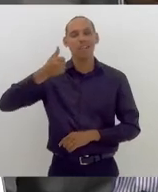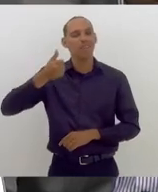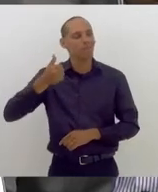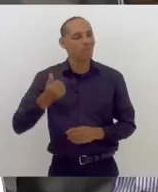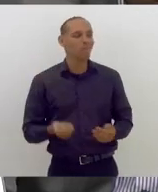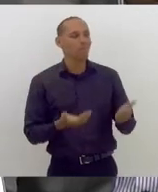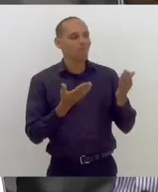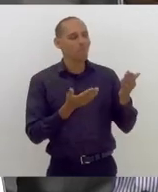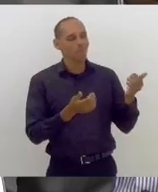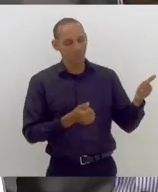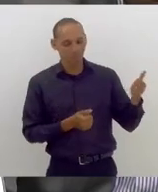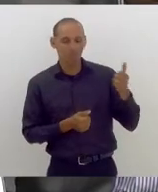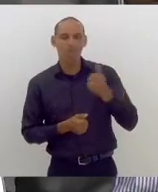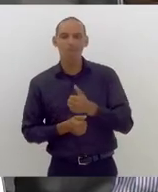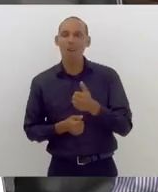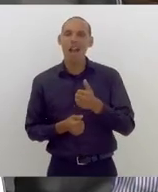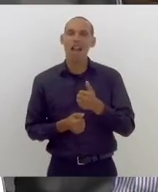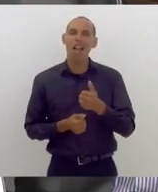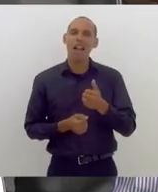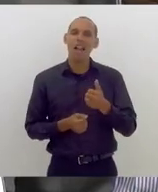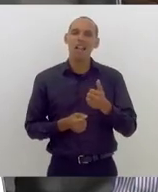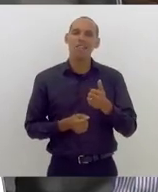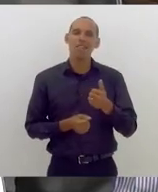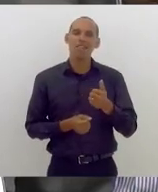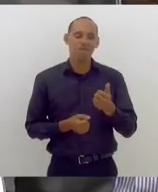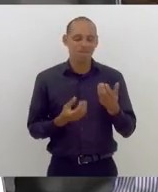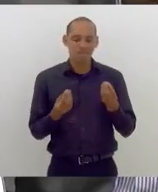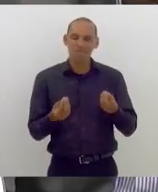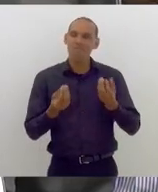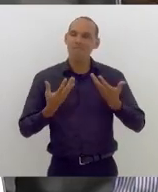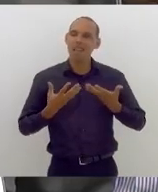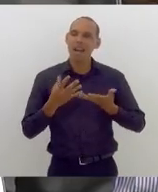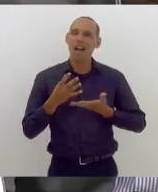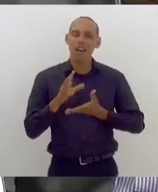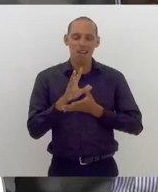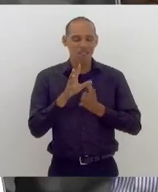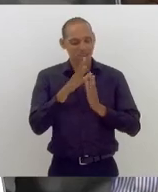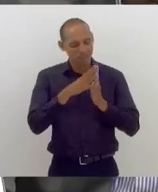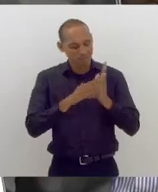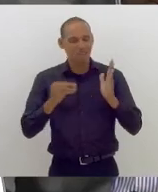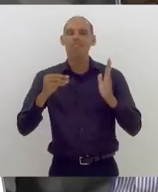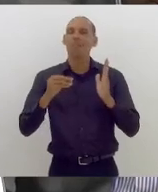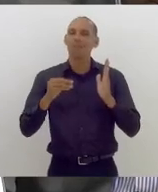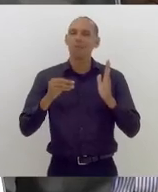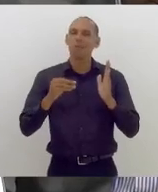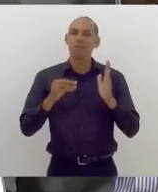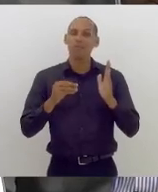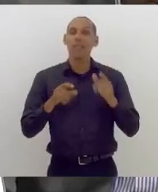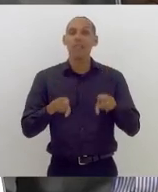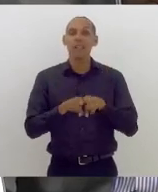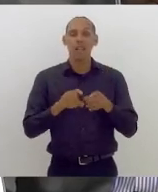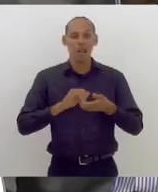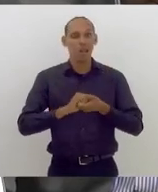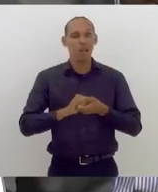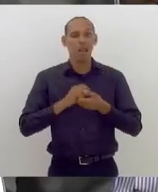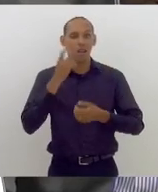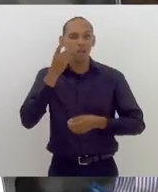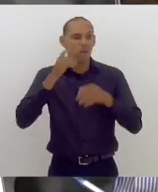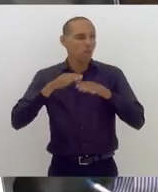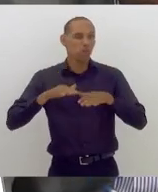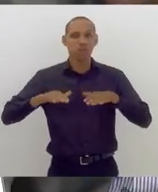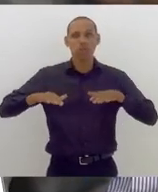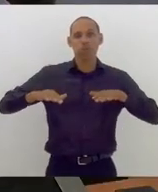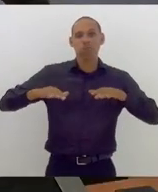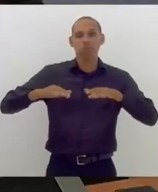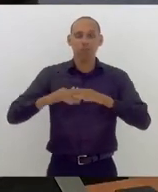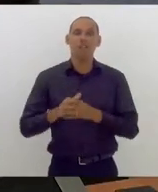exemplo disso aqui através do nosso homenageado. Cumprimentar também todos os deputados aqui, na pessoa do